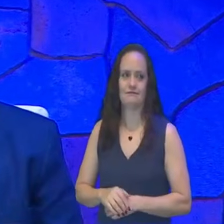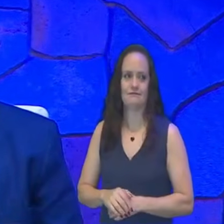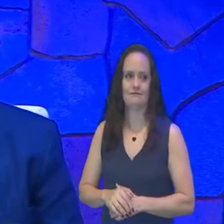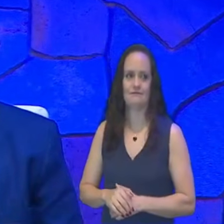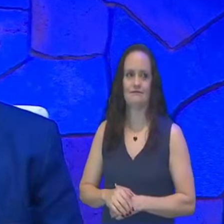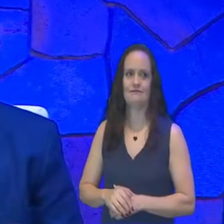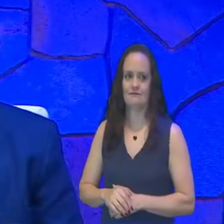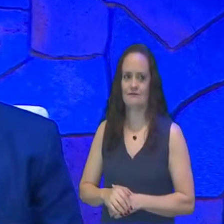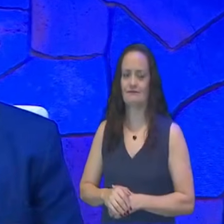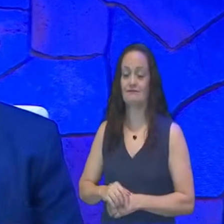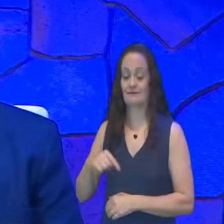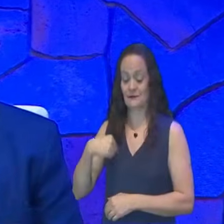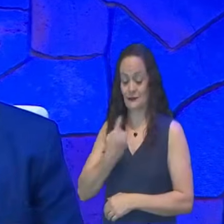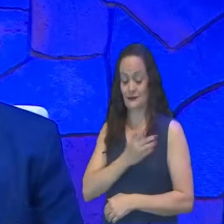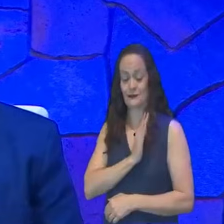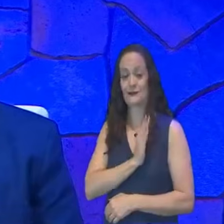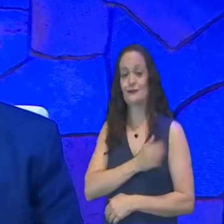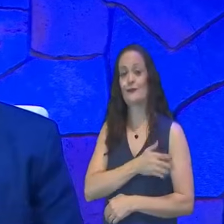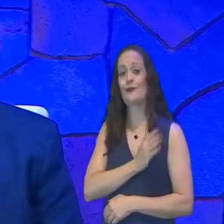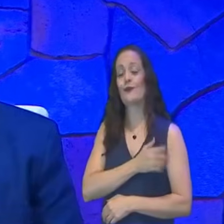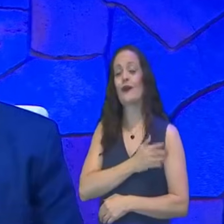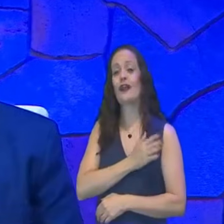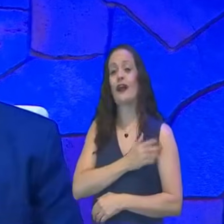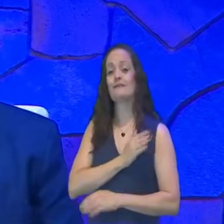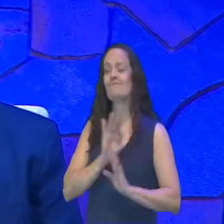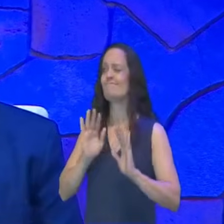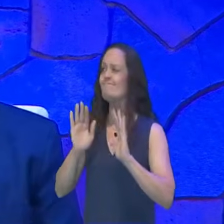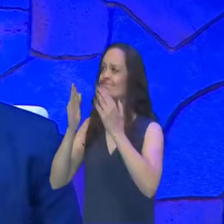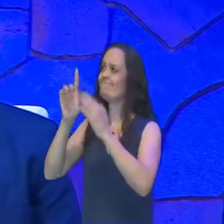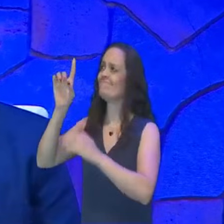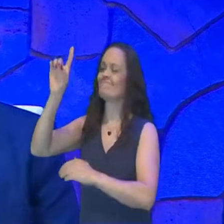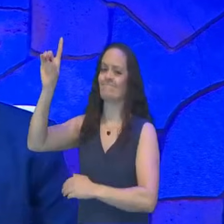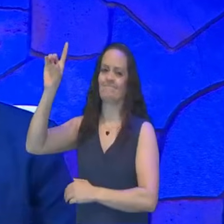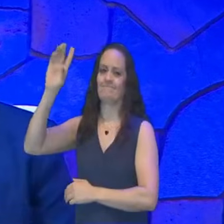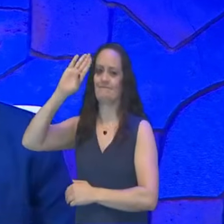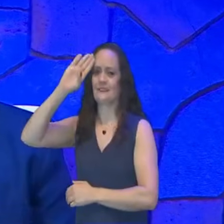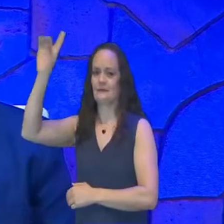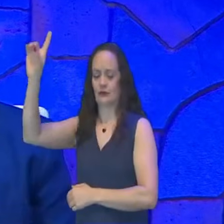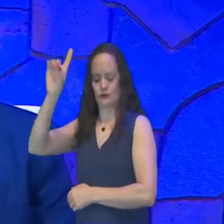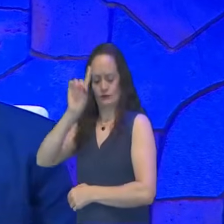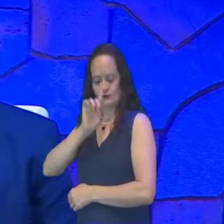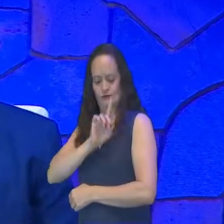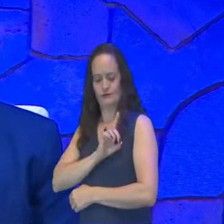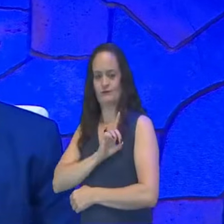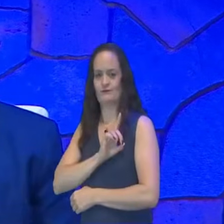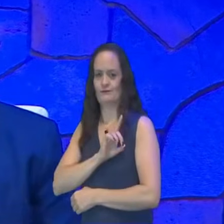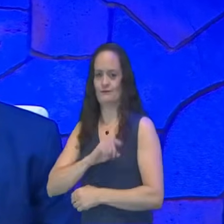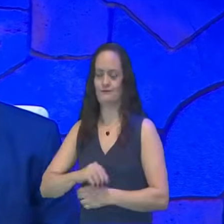para que o nosso coração esteja no Senhor.